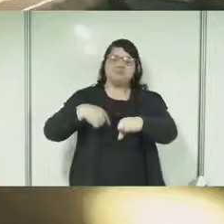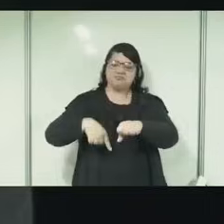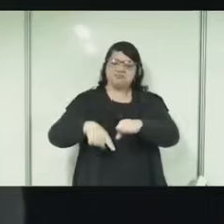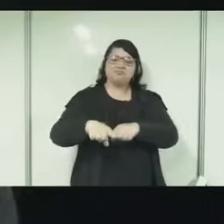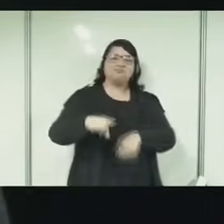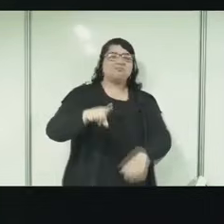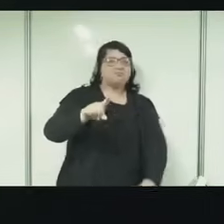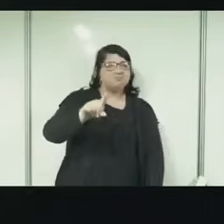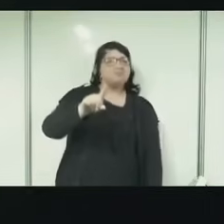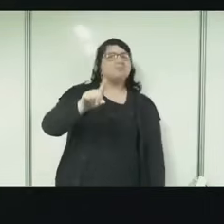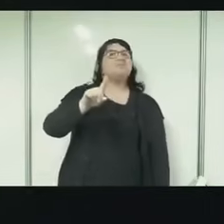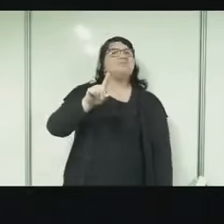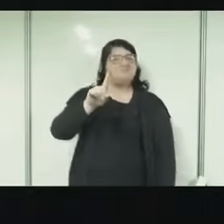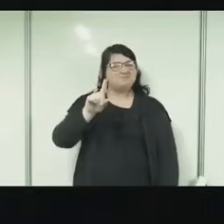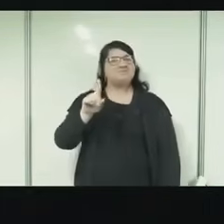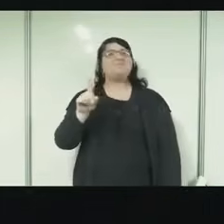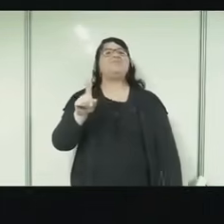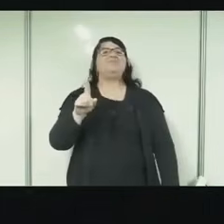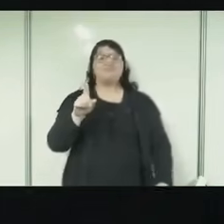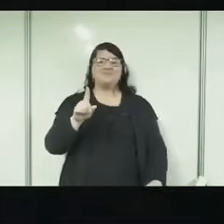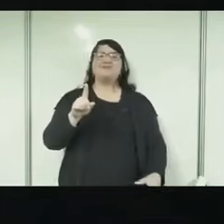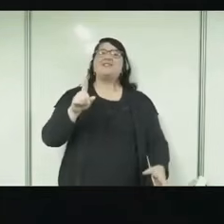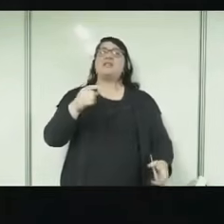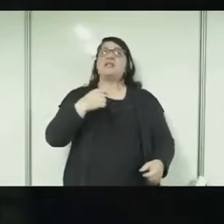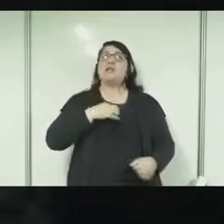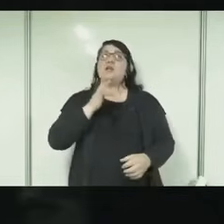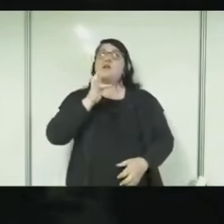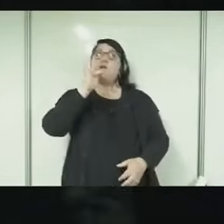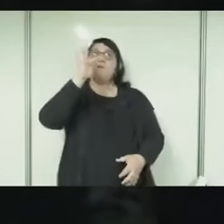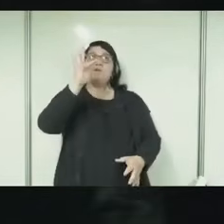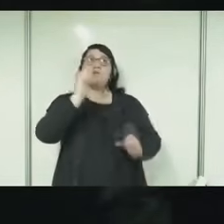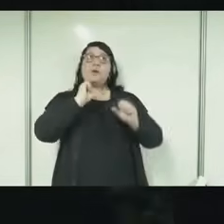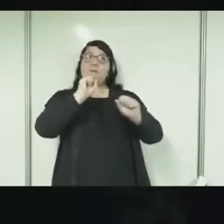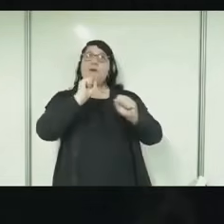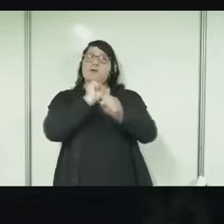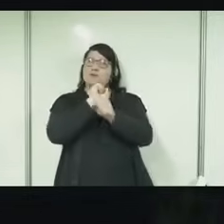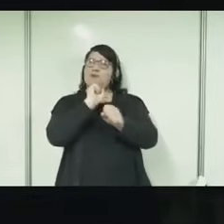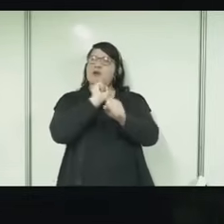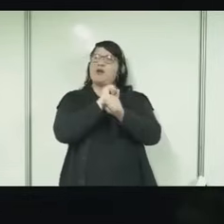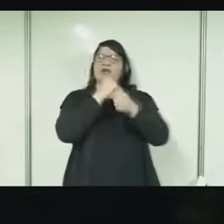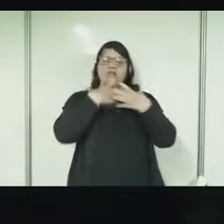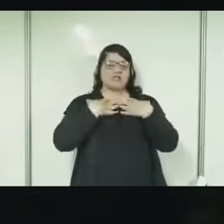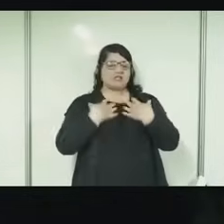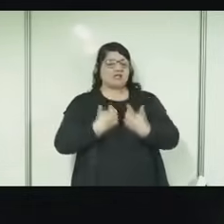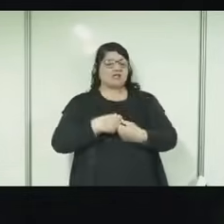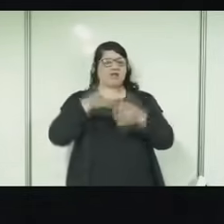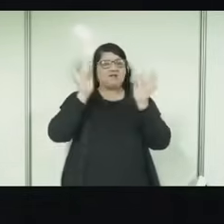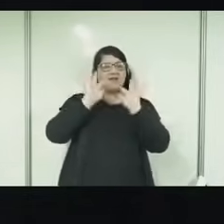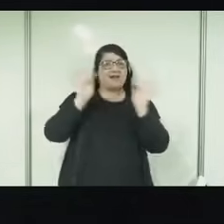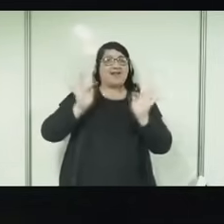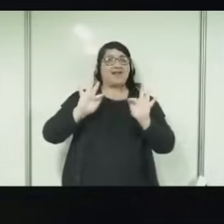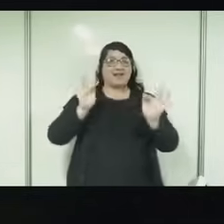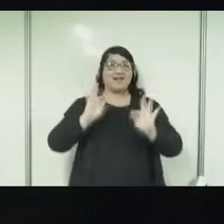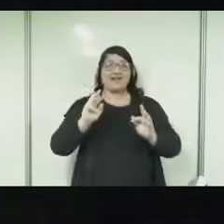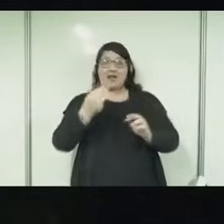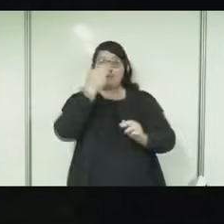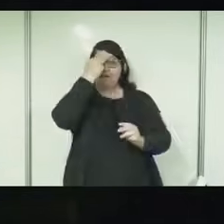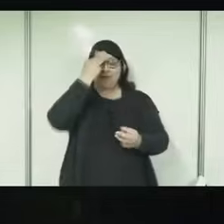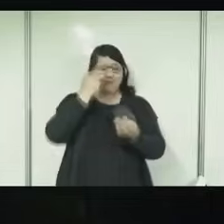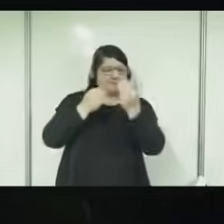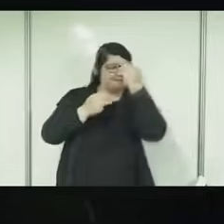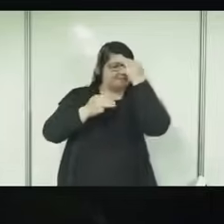feliz, guardando as recordações das terras onde passei.